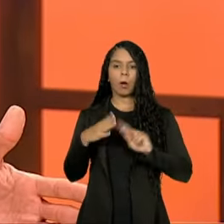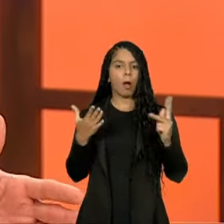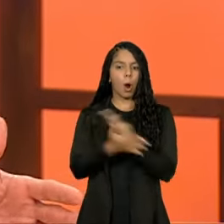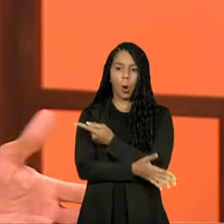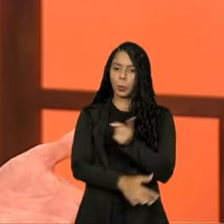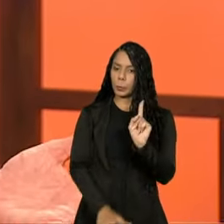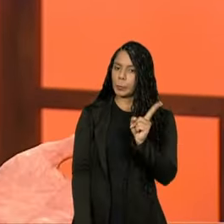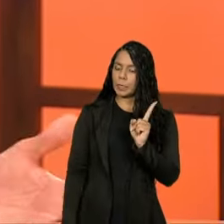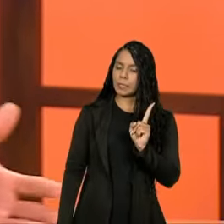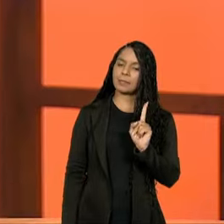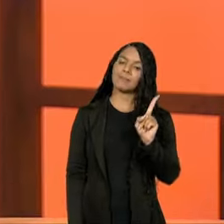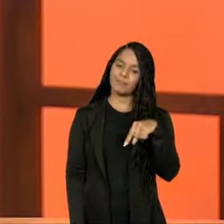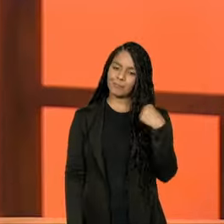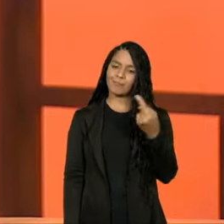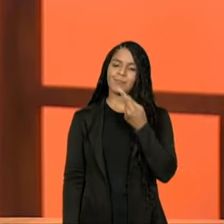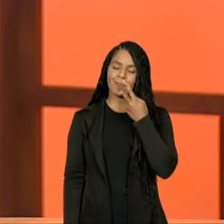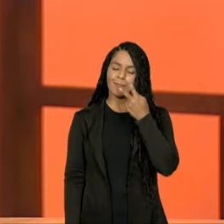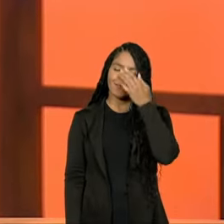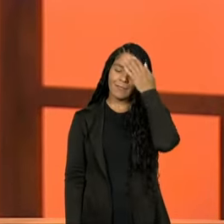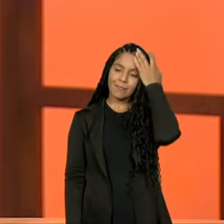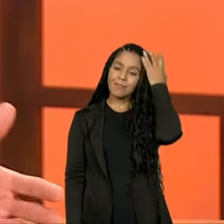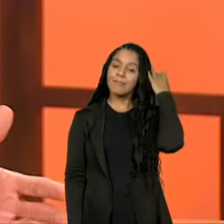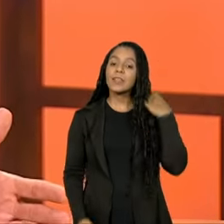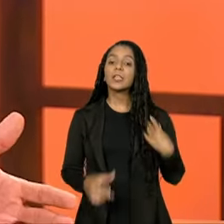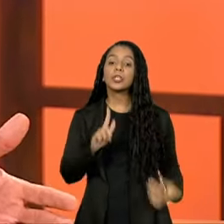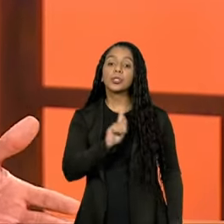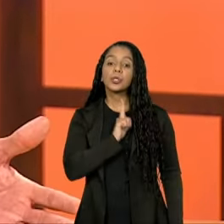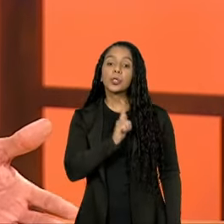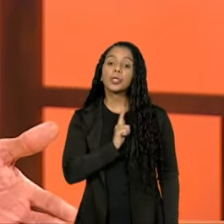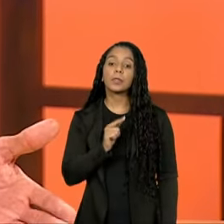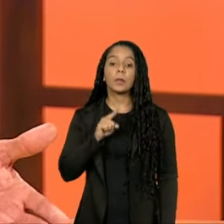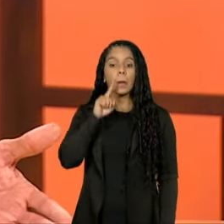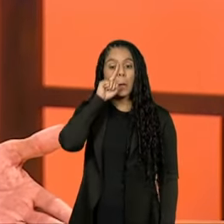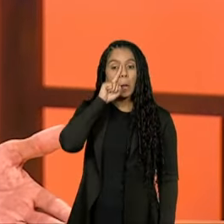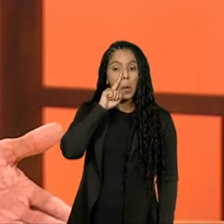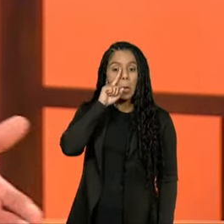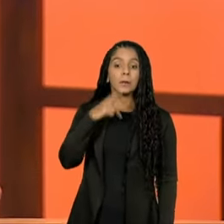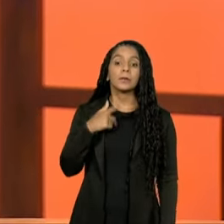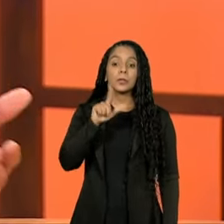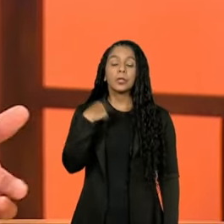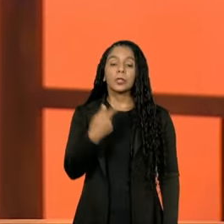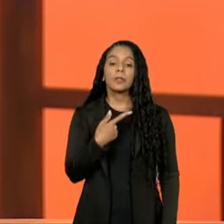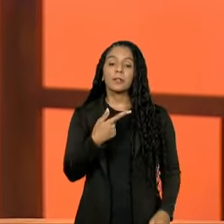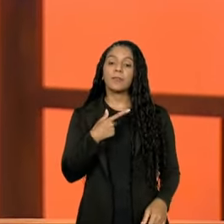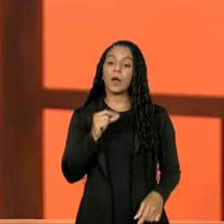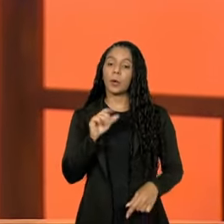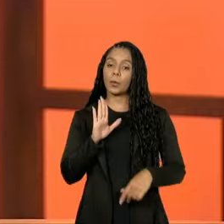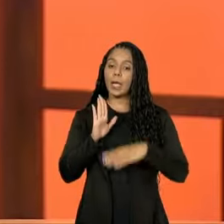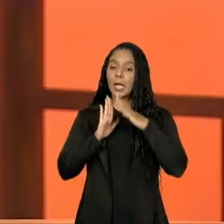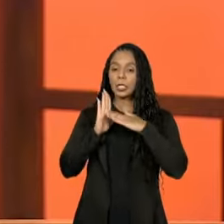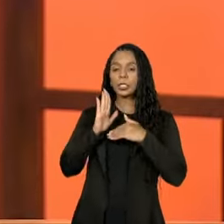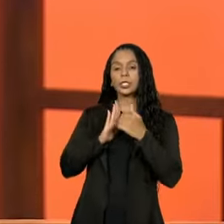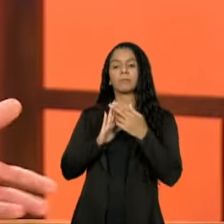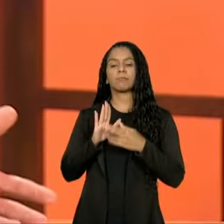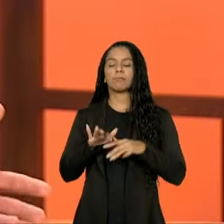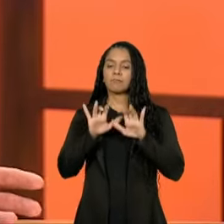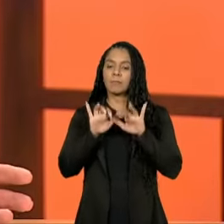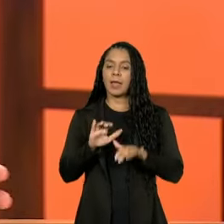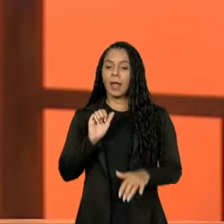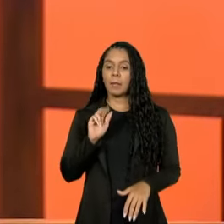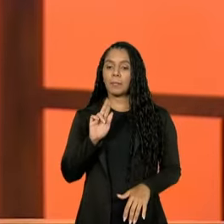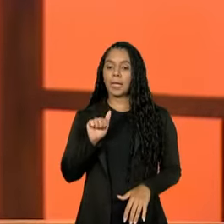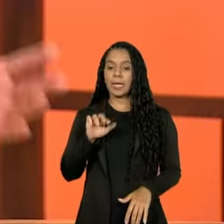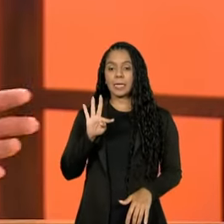Claro. Então, a gente fala no jargão de gestão de risco que a tinta que se escreve em normas técnicas lá da BNT, isso é